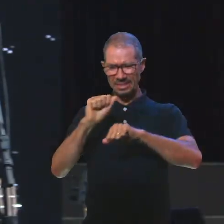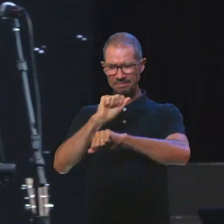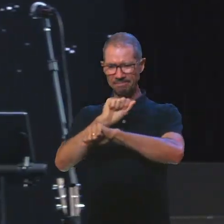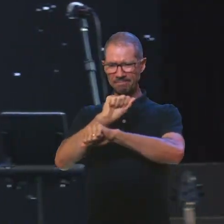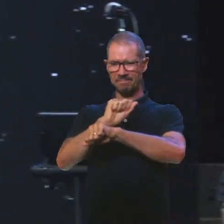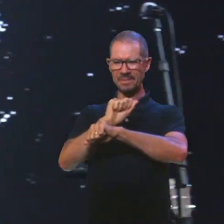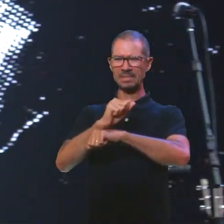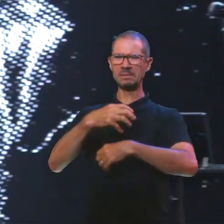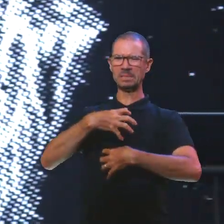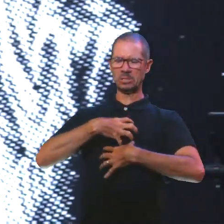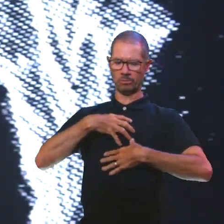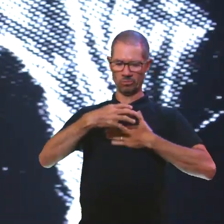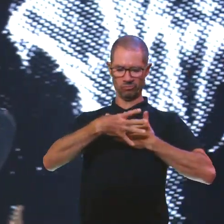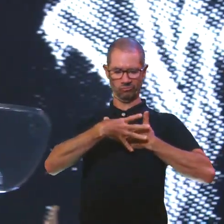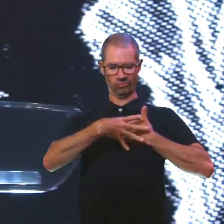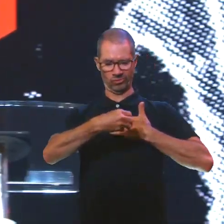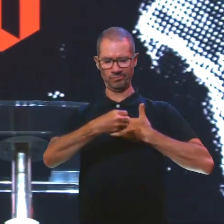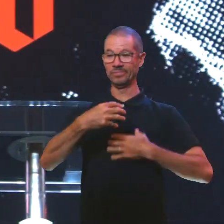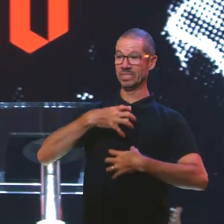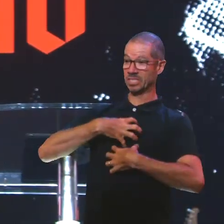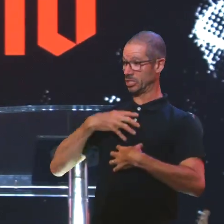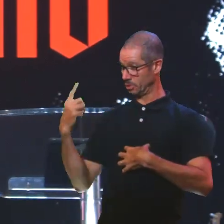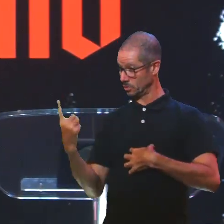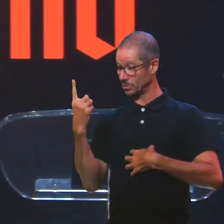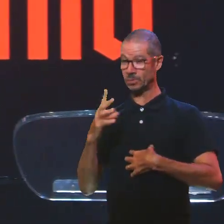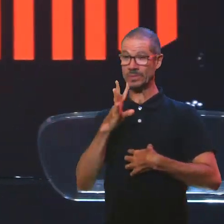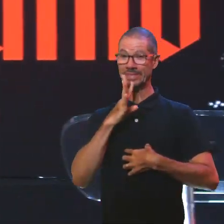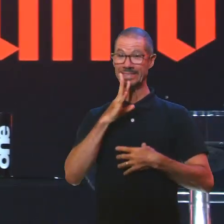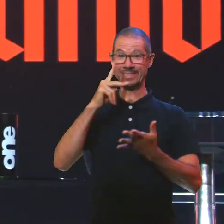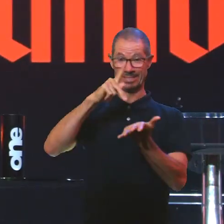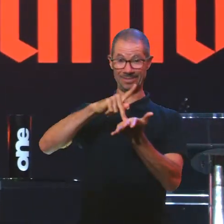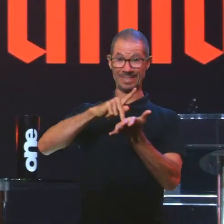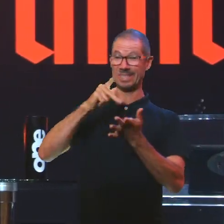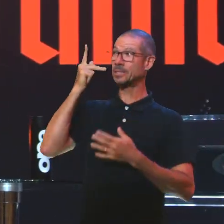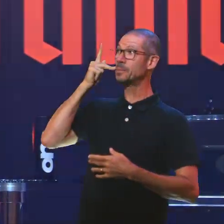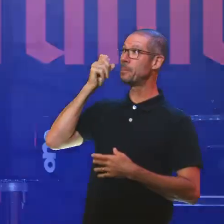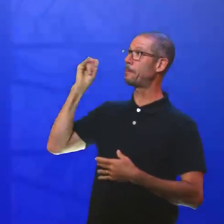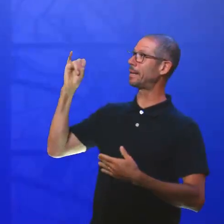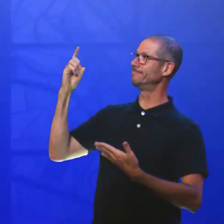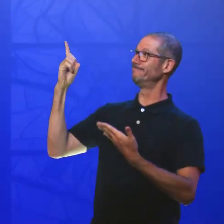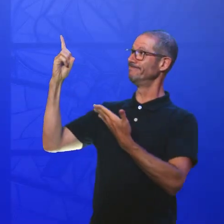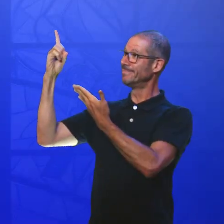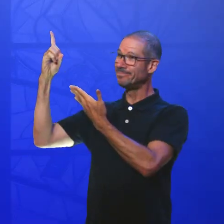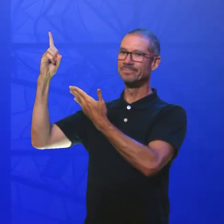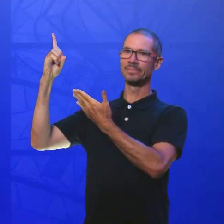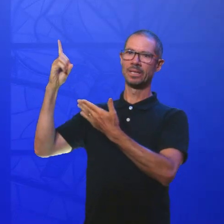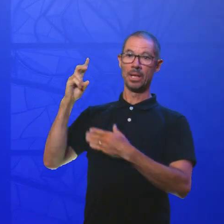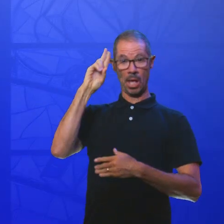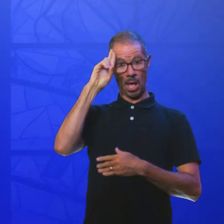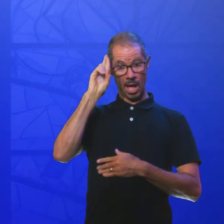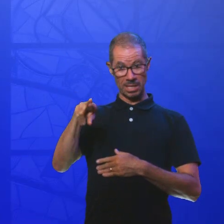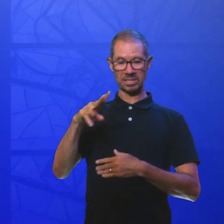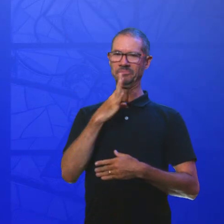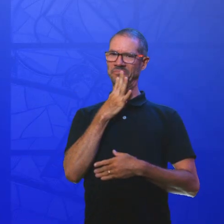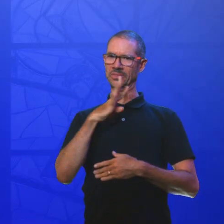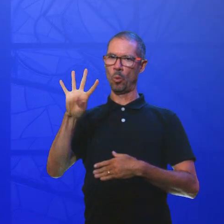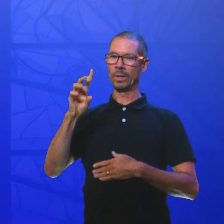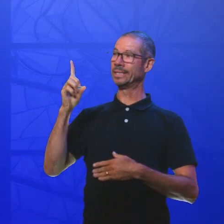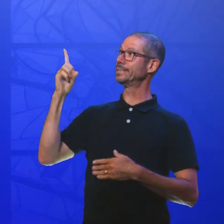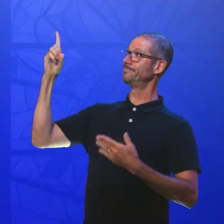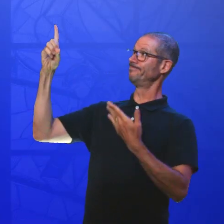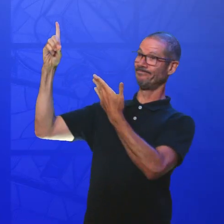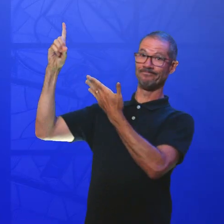com o sentimento de orfandade e você precisa conhecer de verdade o teu Pai. Talvez por N razões você não conheça o teu Pai de